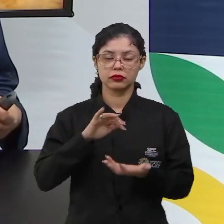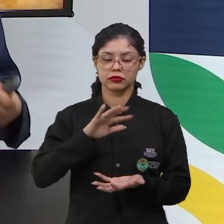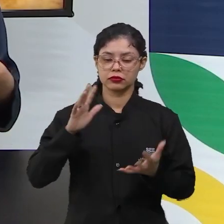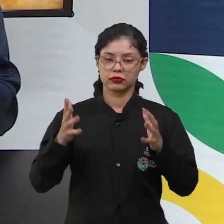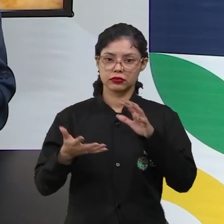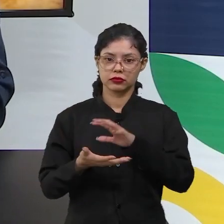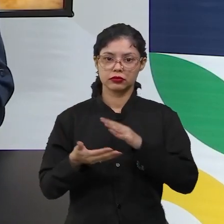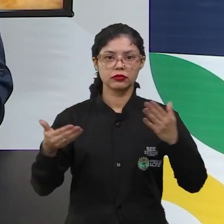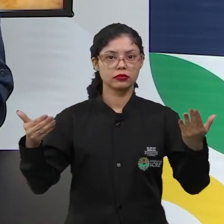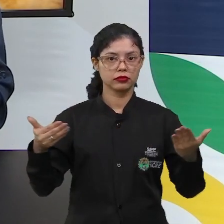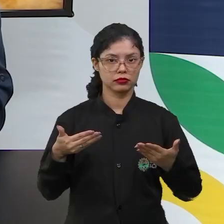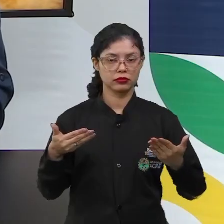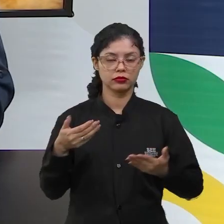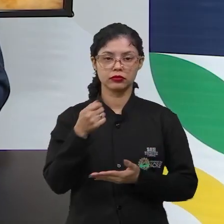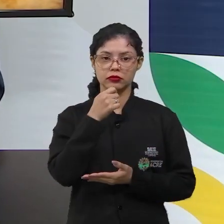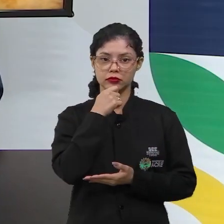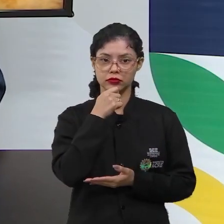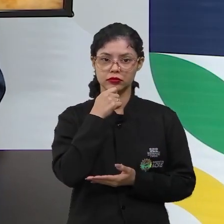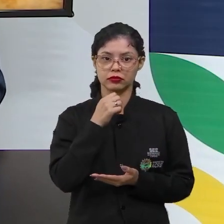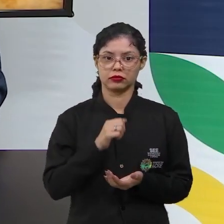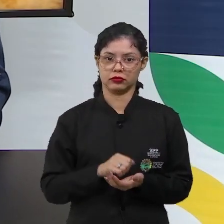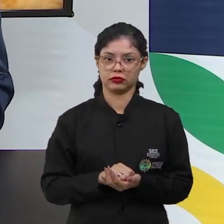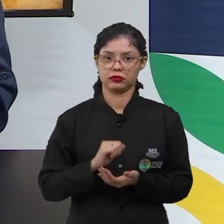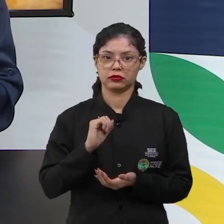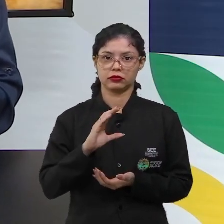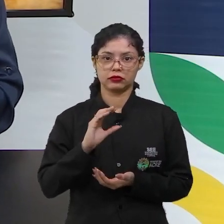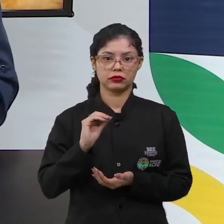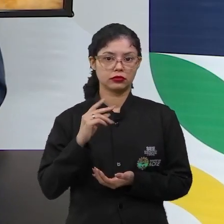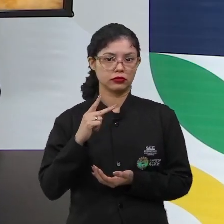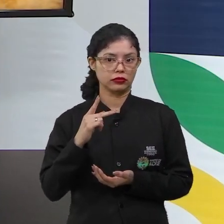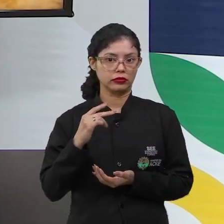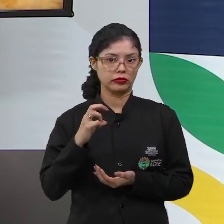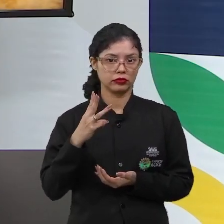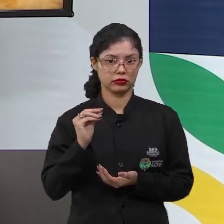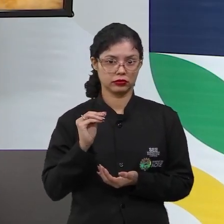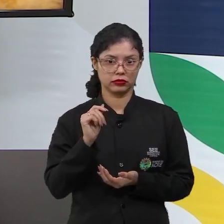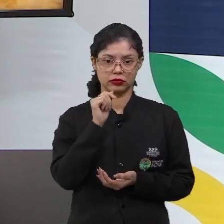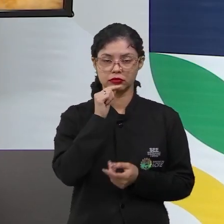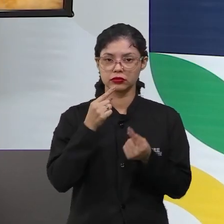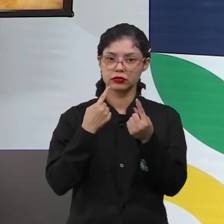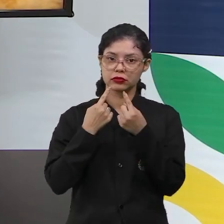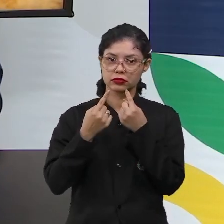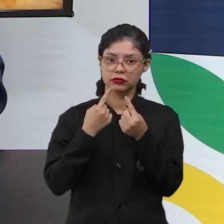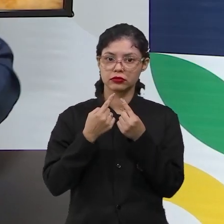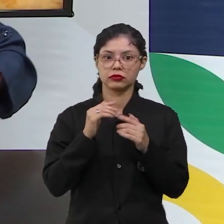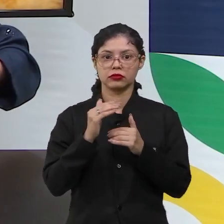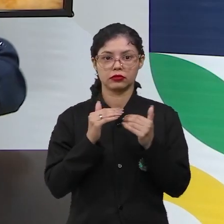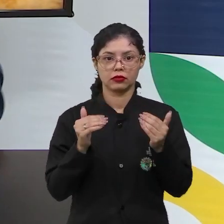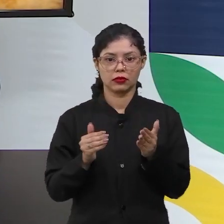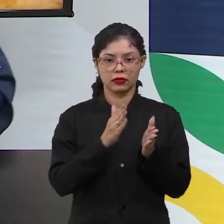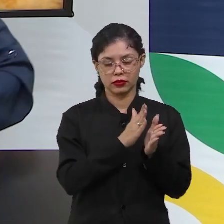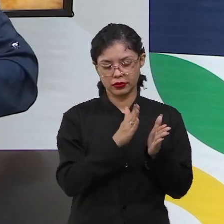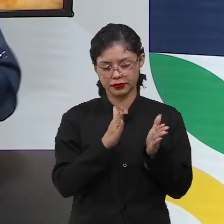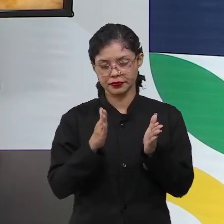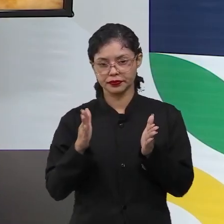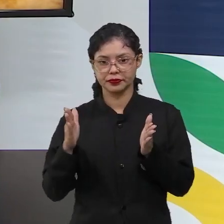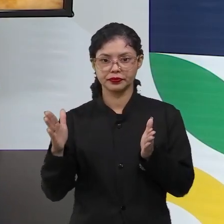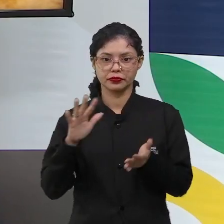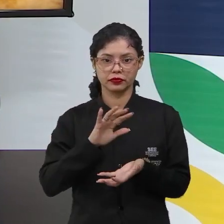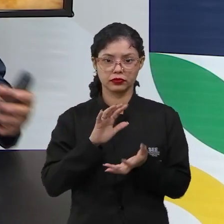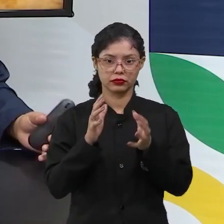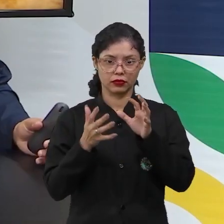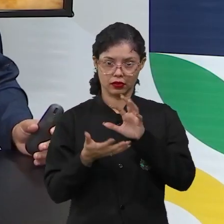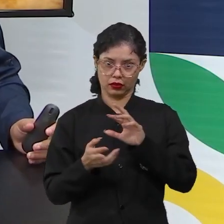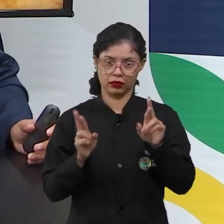Inclusive, teremos a COP30 aqui no Brasil, justamente para discutir toda essa questão